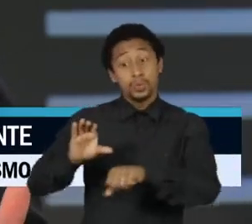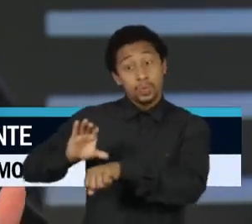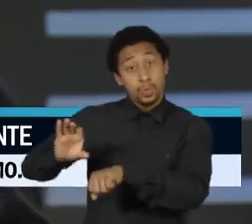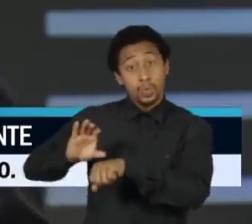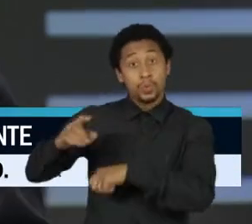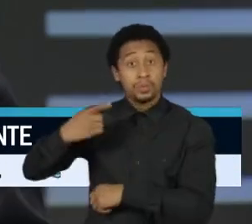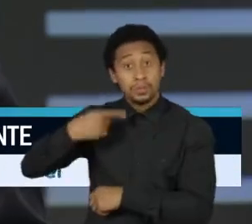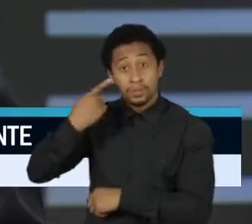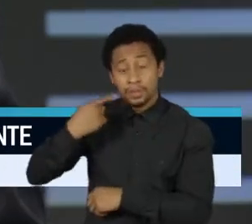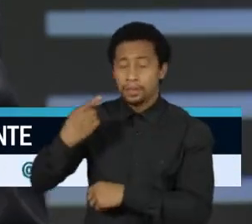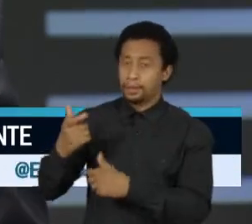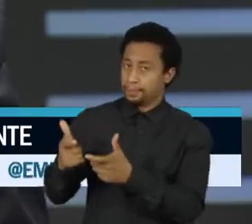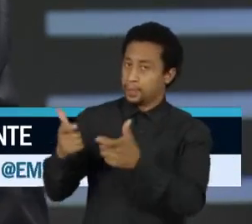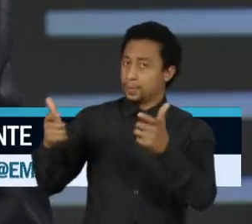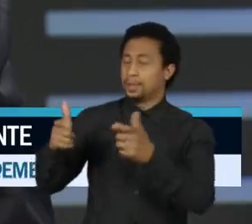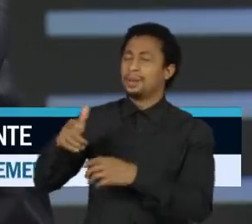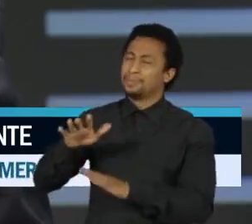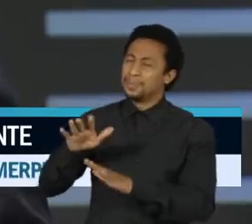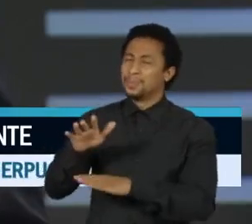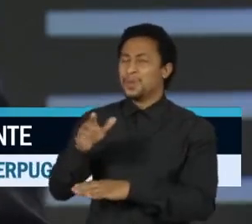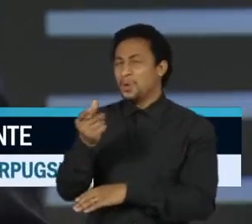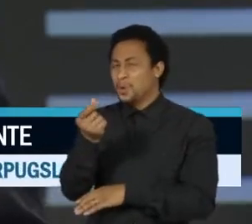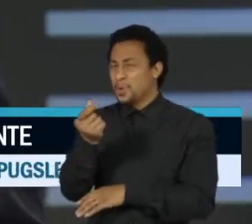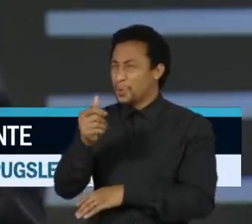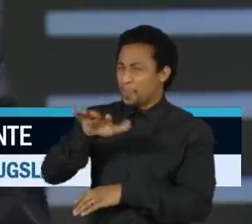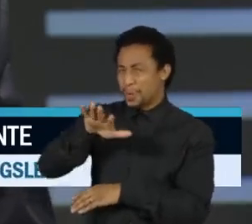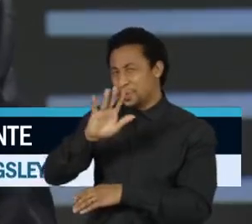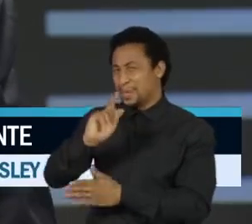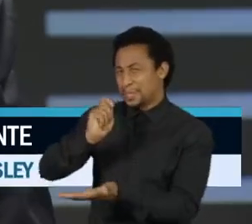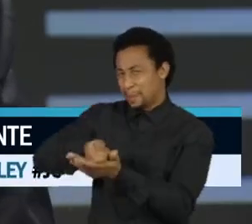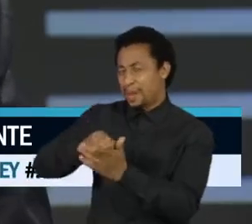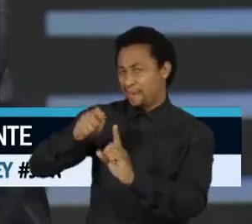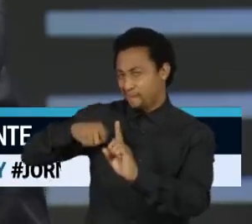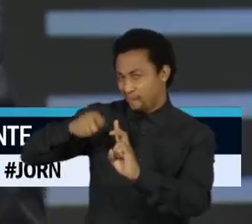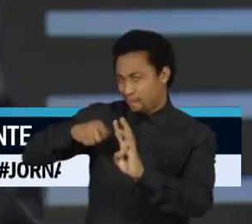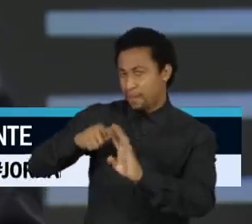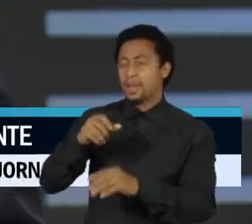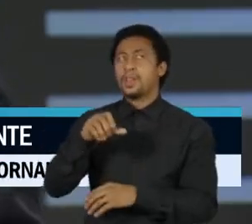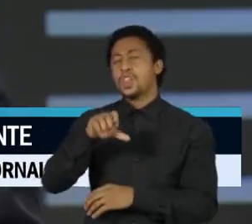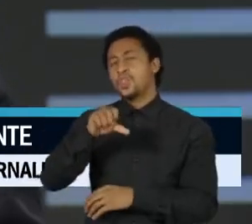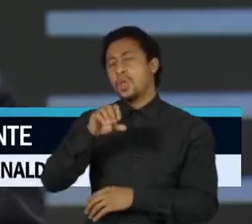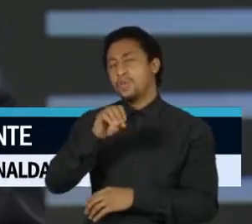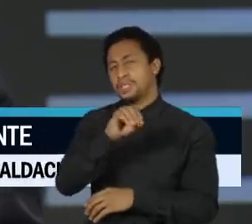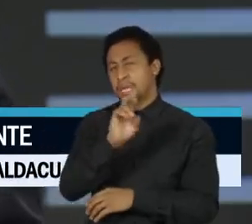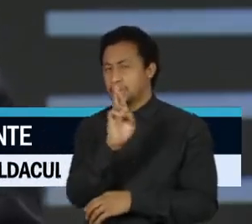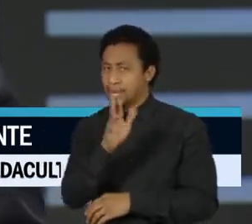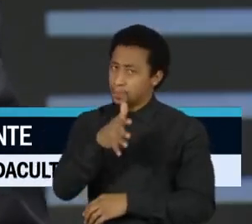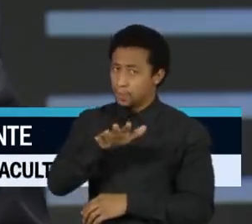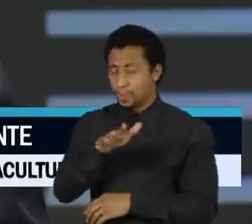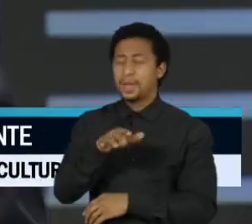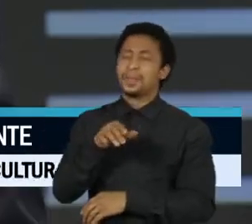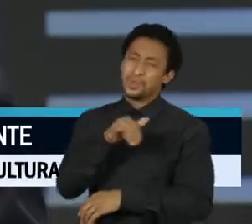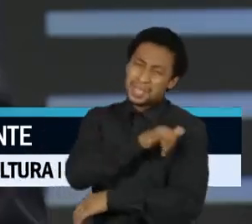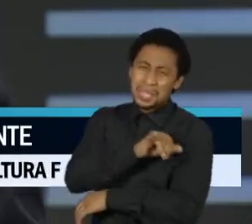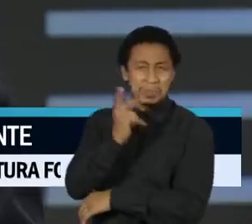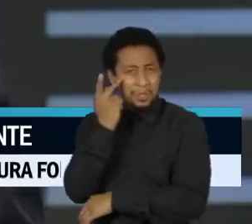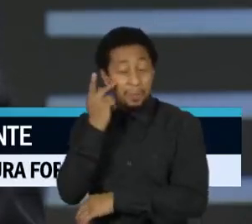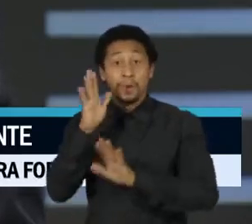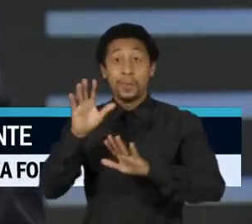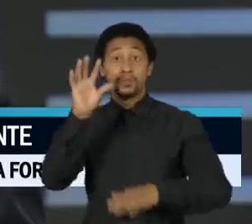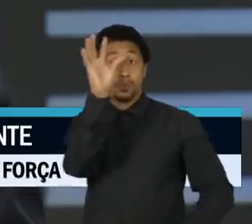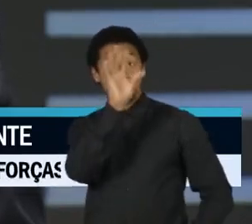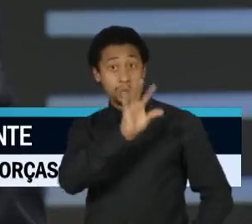A média de custo, né? São Paulo, tudo é R$ 900, R$ 800, Rio de Janeiro, mas no Brasil inteiro tem uma pesquisa que é cerca